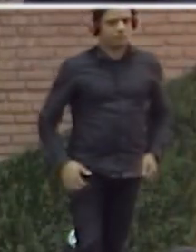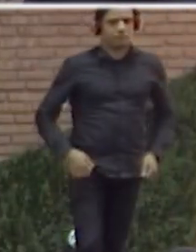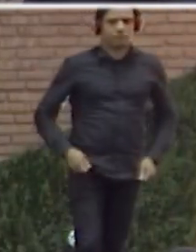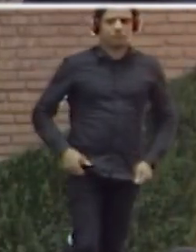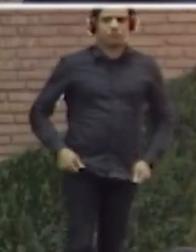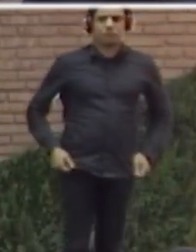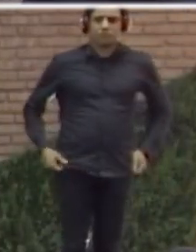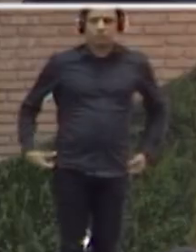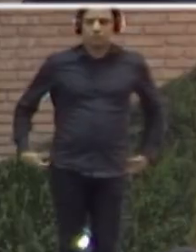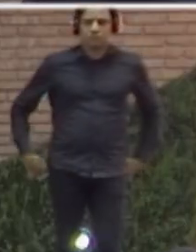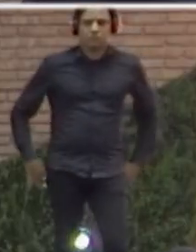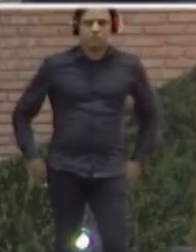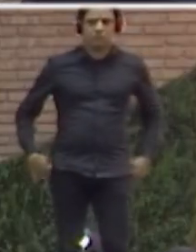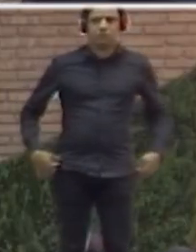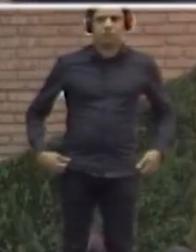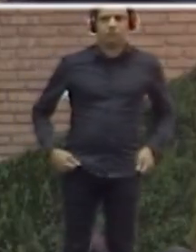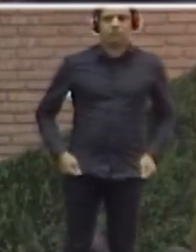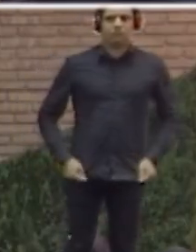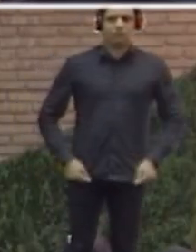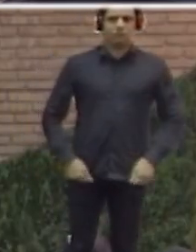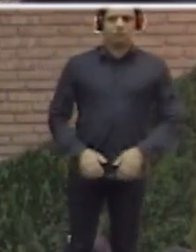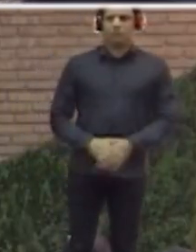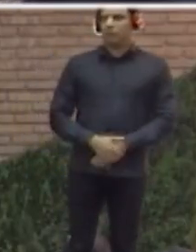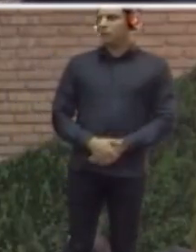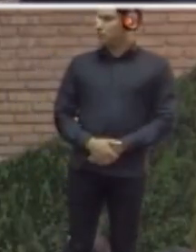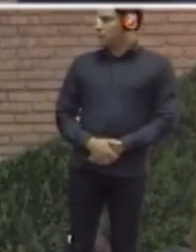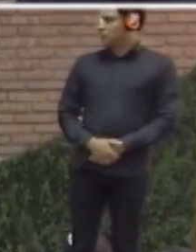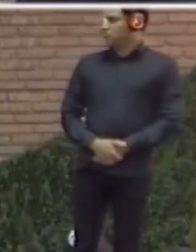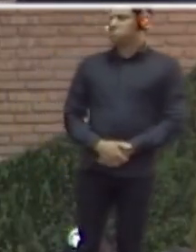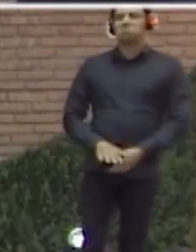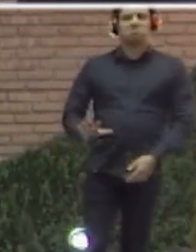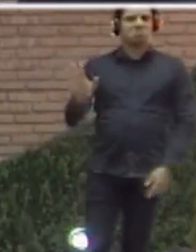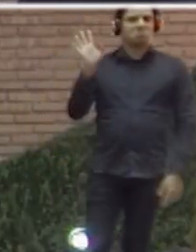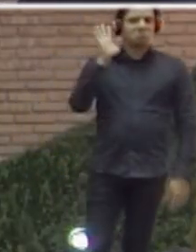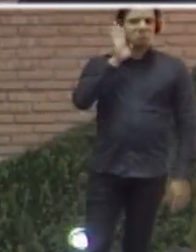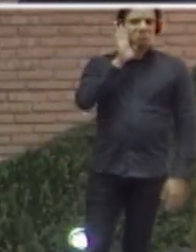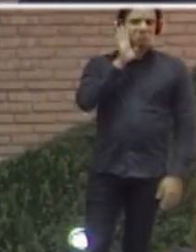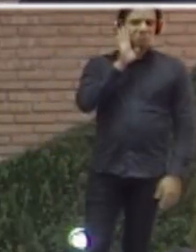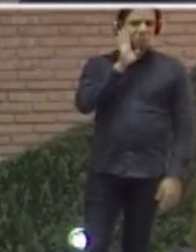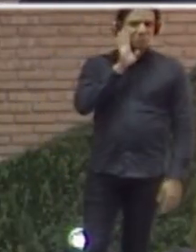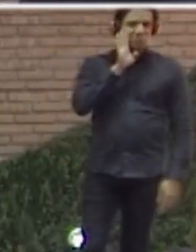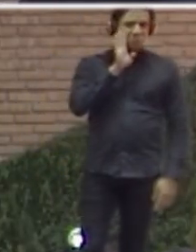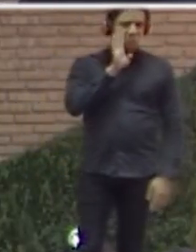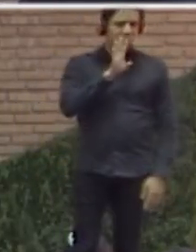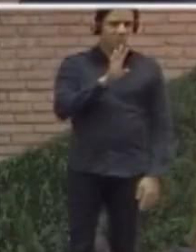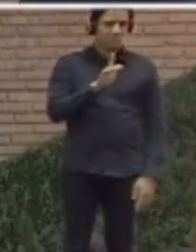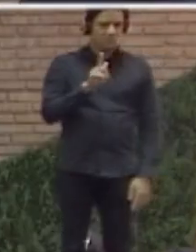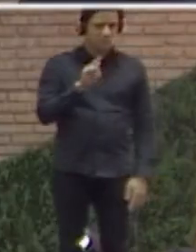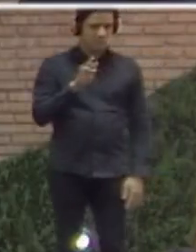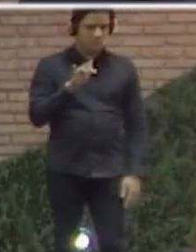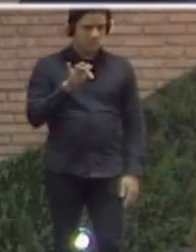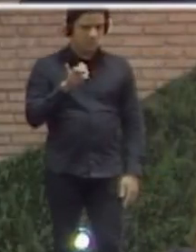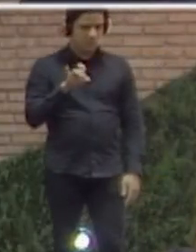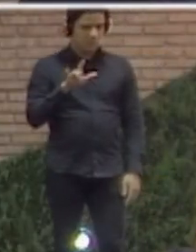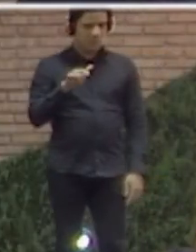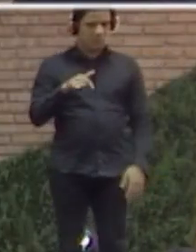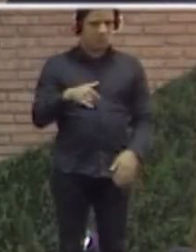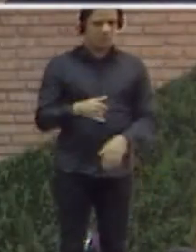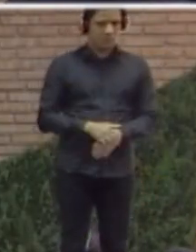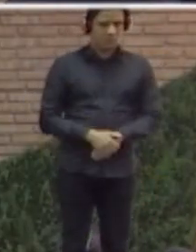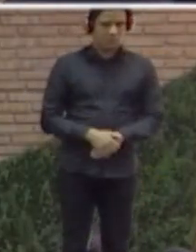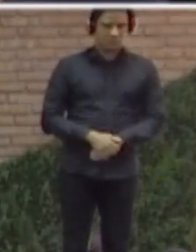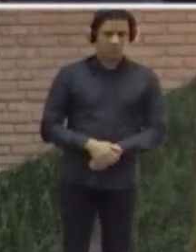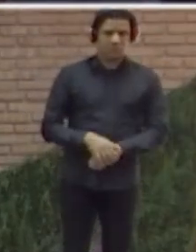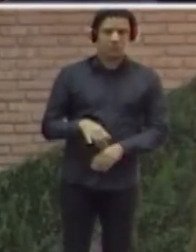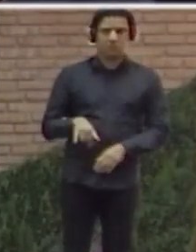Muito legal, Gabriela, e muito A gente se sente até muito orgulhoso de